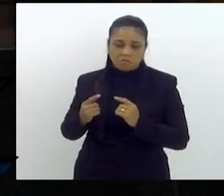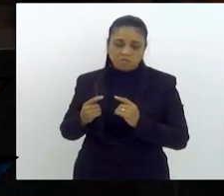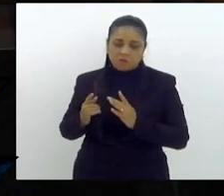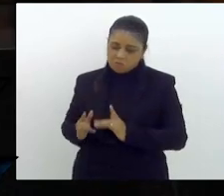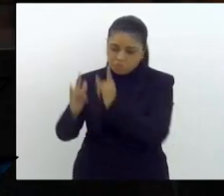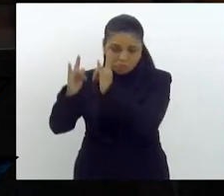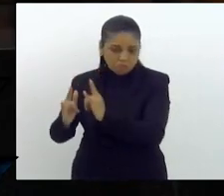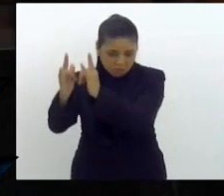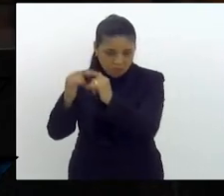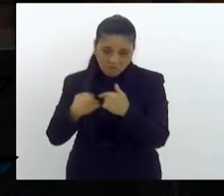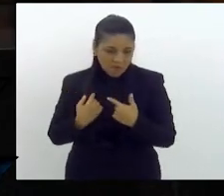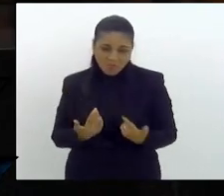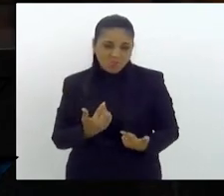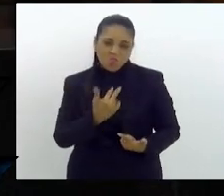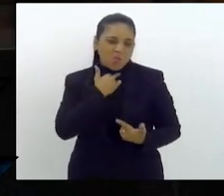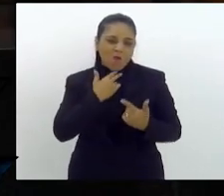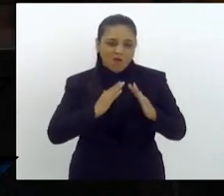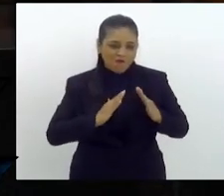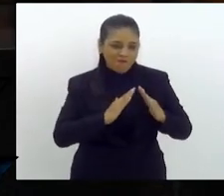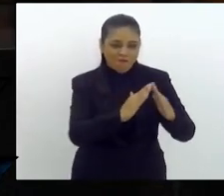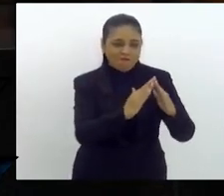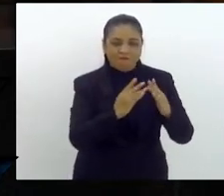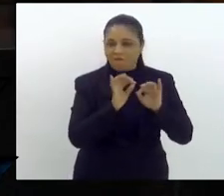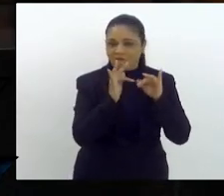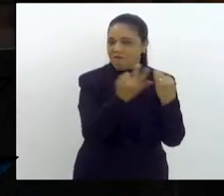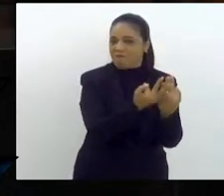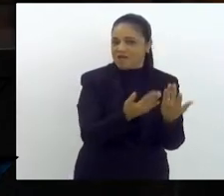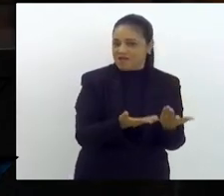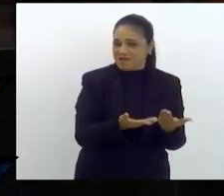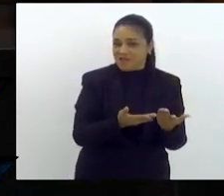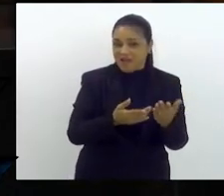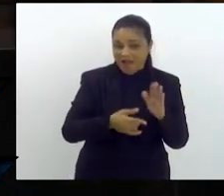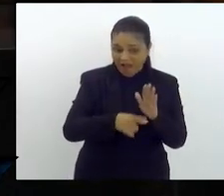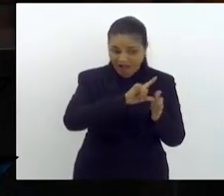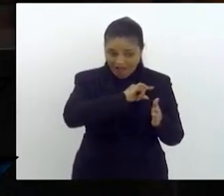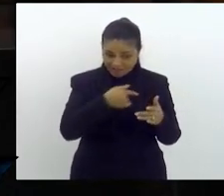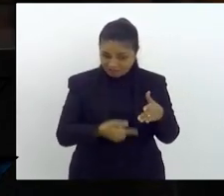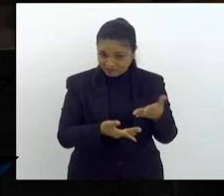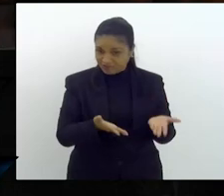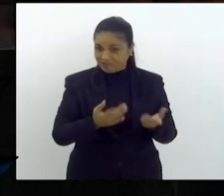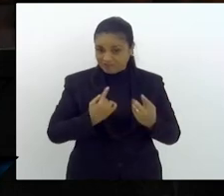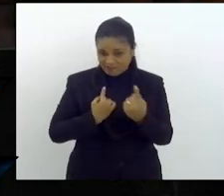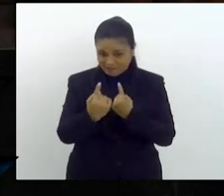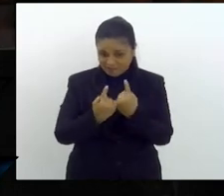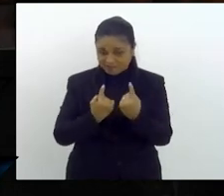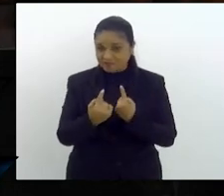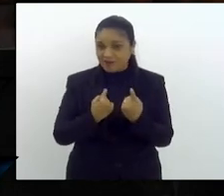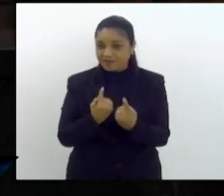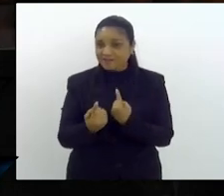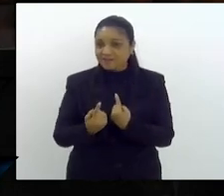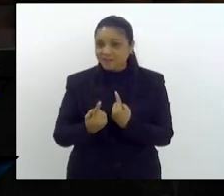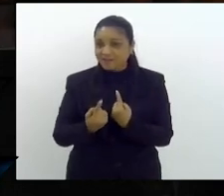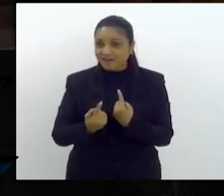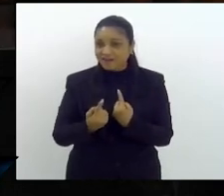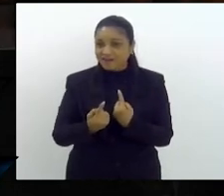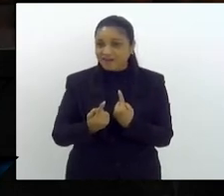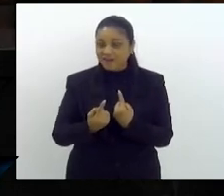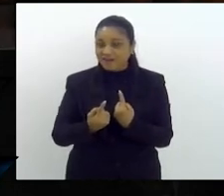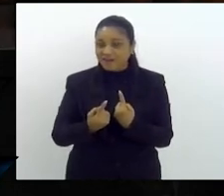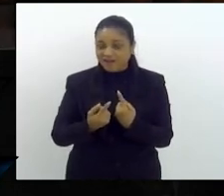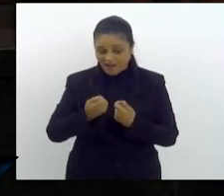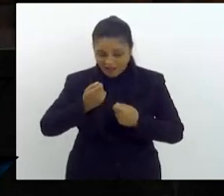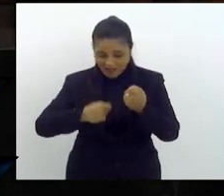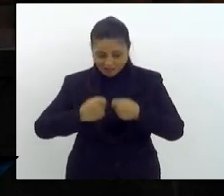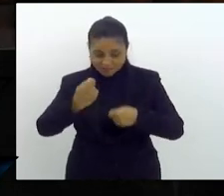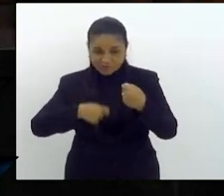morando família que chegou antes da BR tal ali e que chegou muito antes da conserva começar a desa administrar